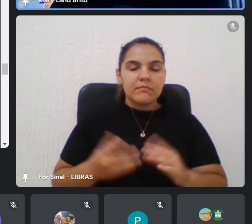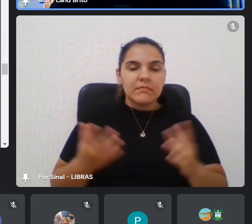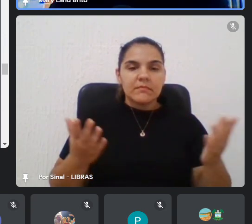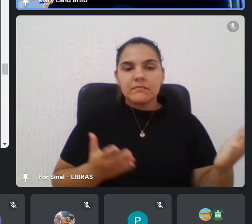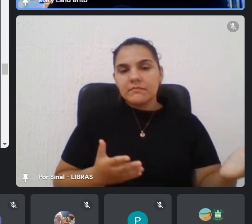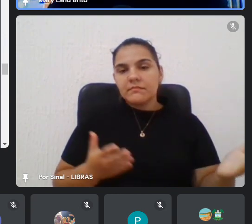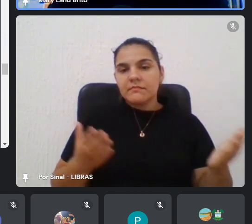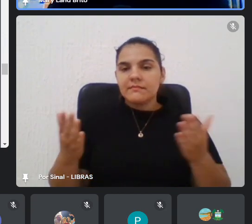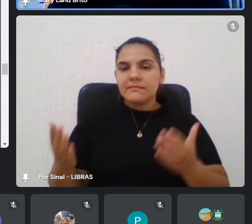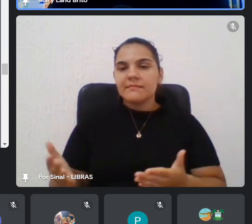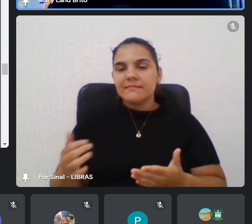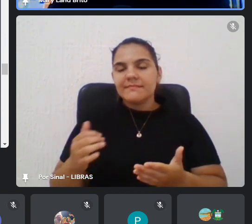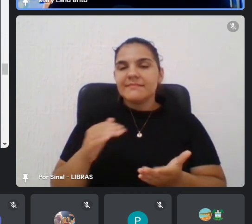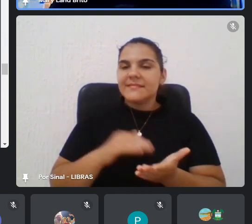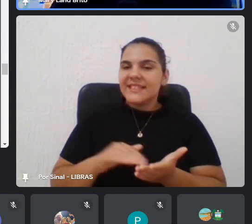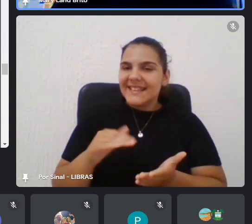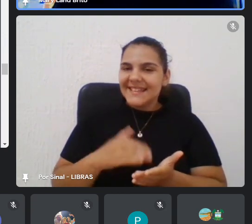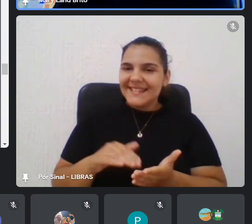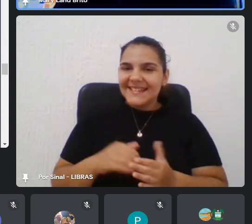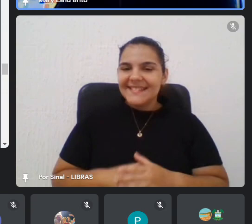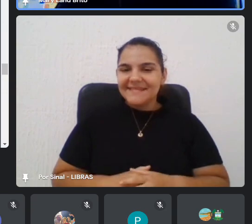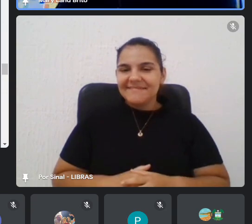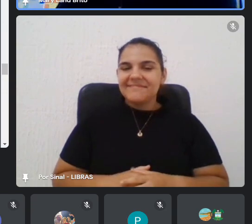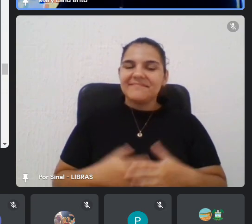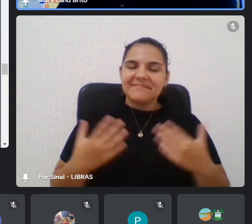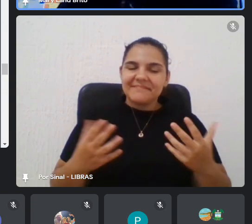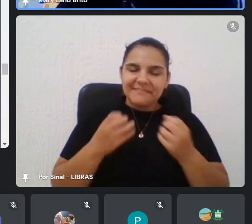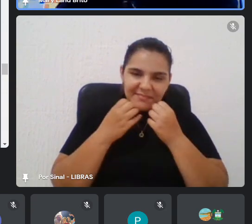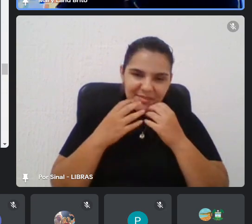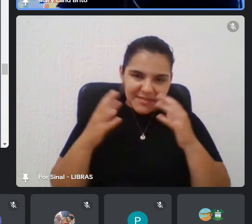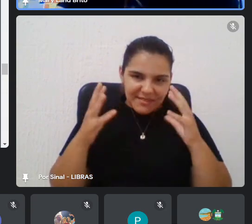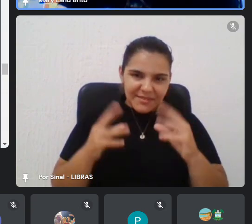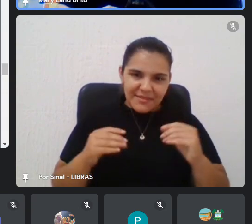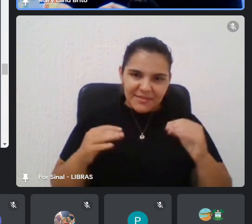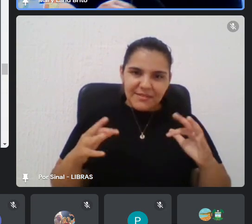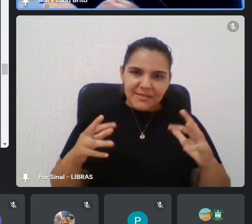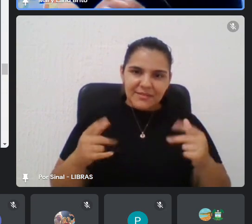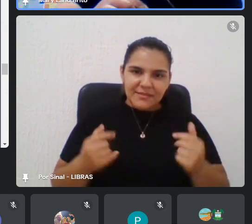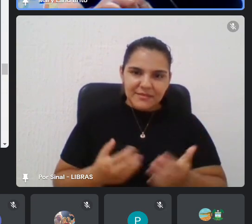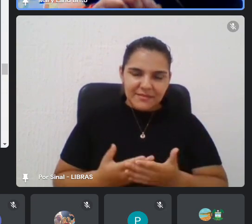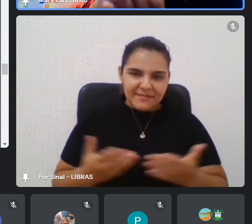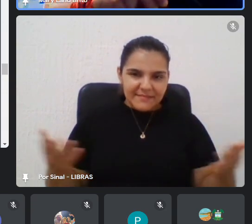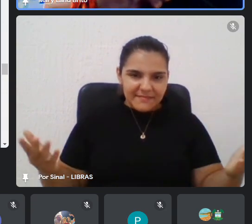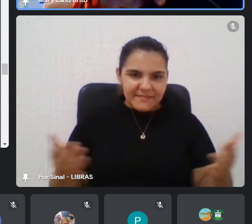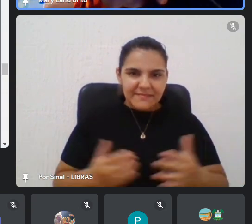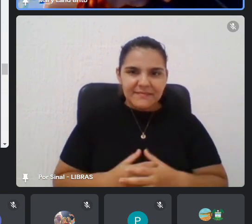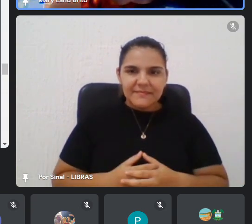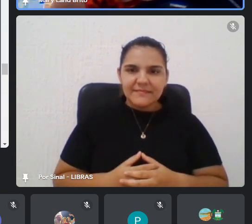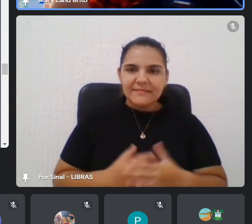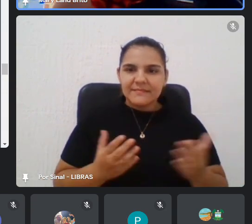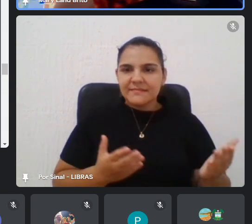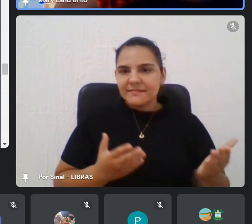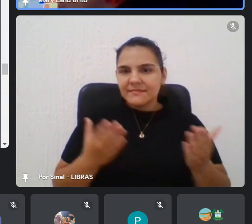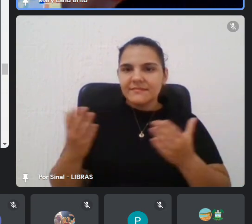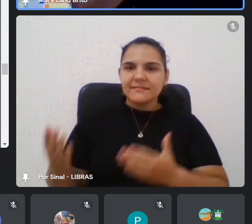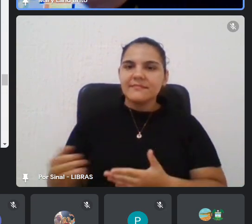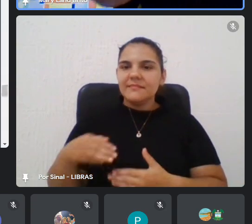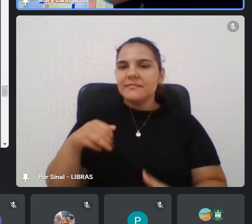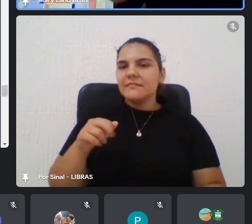para a secretária, então, boa noite todos e todas, passo aqui para a secretária Marilande.